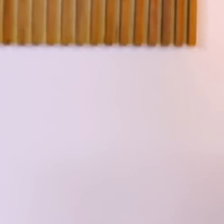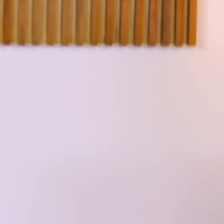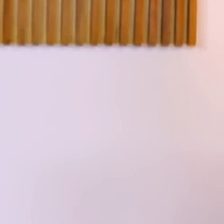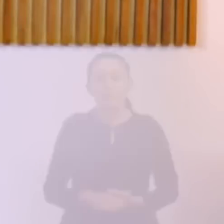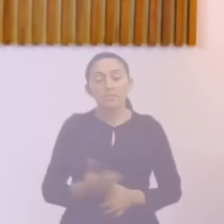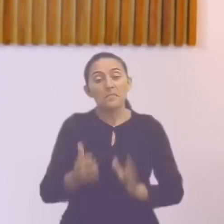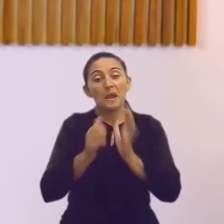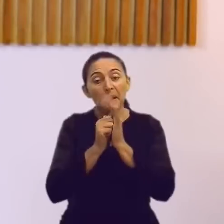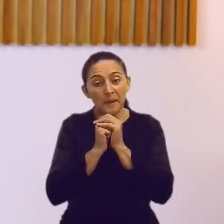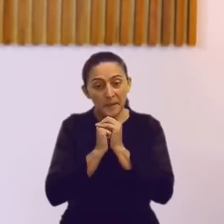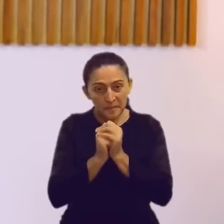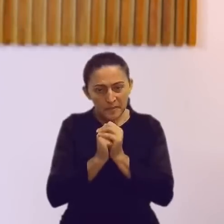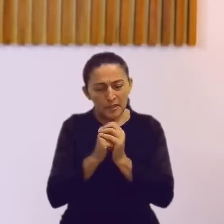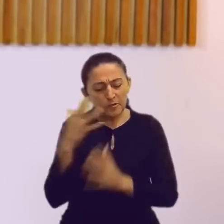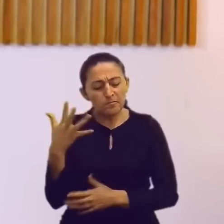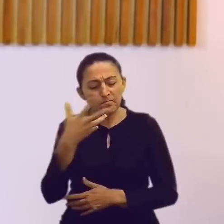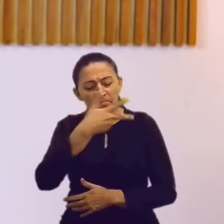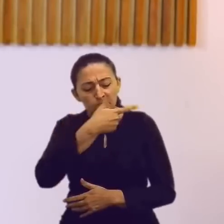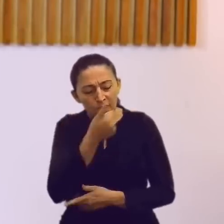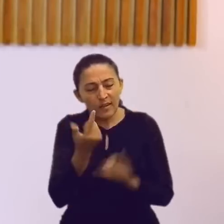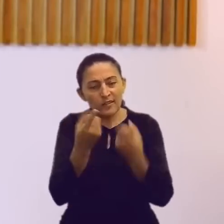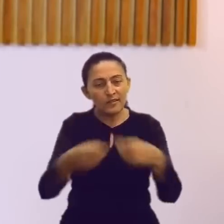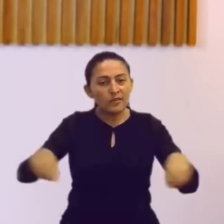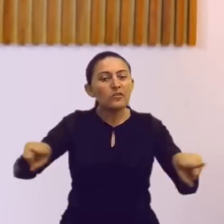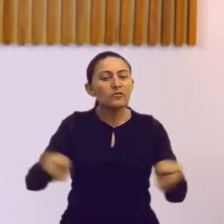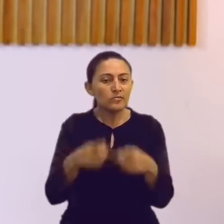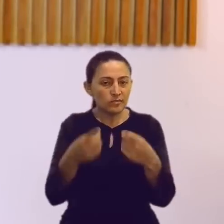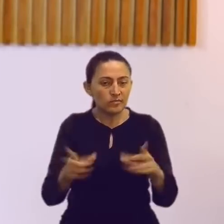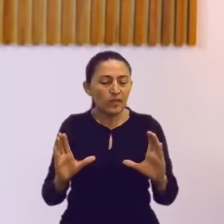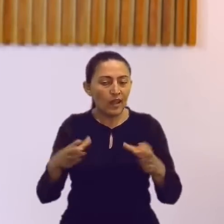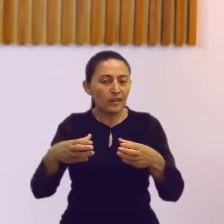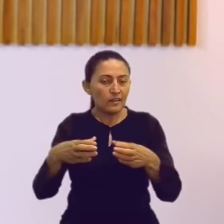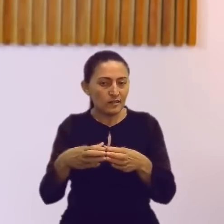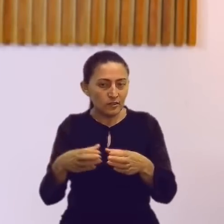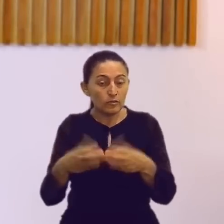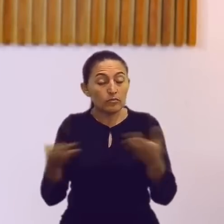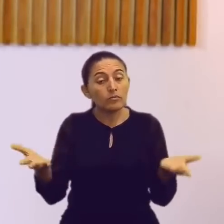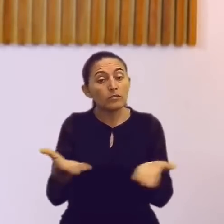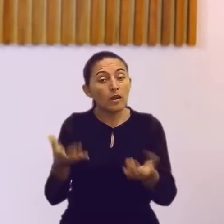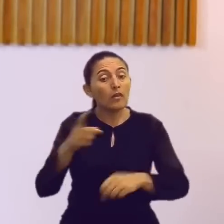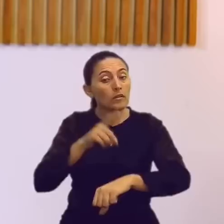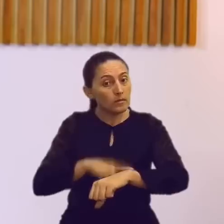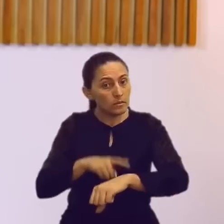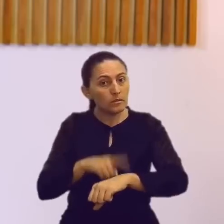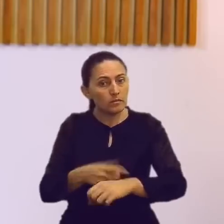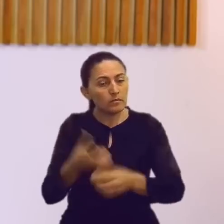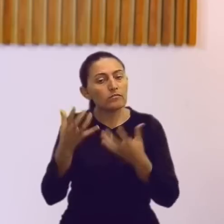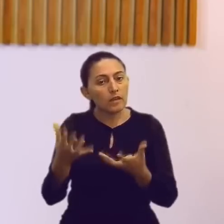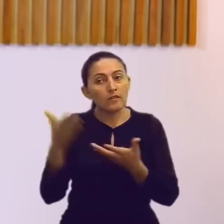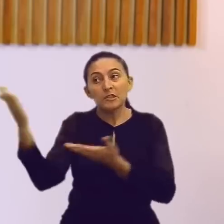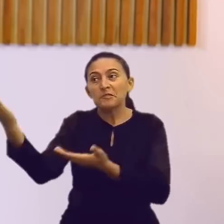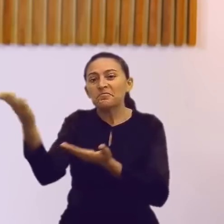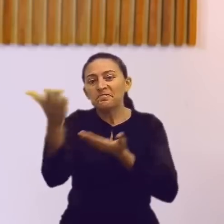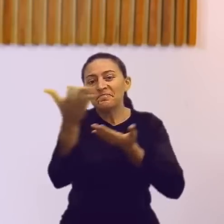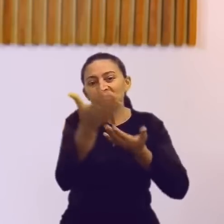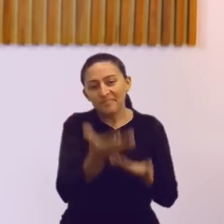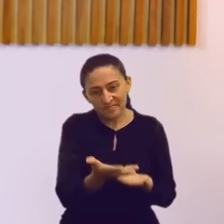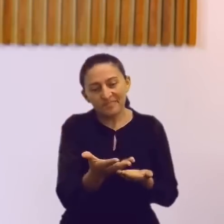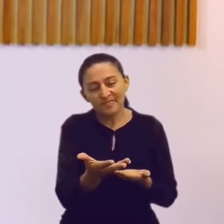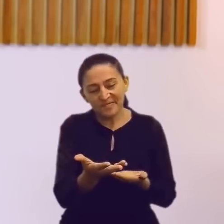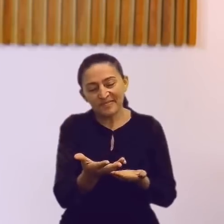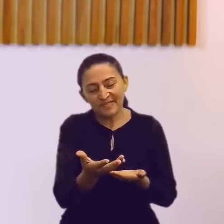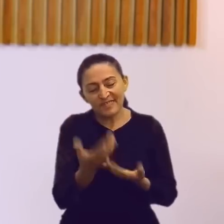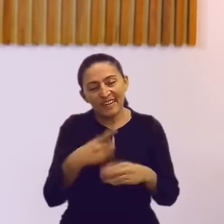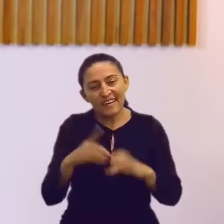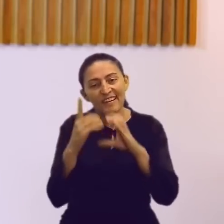Amém! Que bela música pela equipe de louvor. Neste momento, nós queremos dizer que você é muito bem-vindo ao canal da